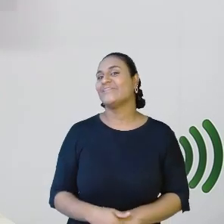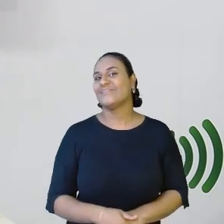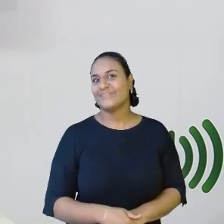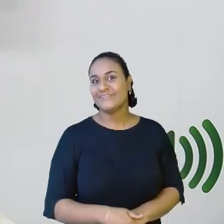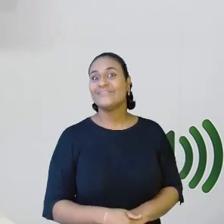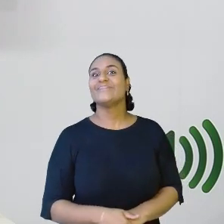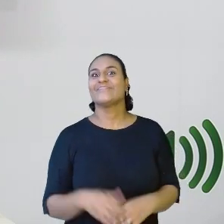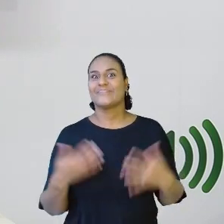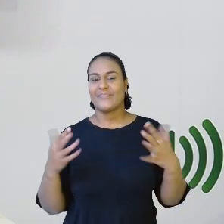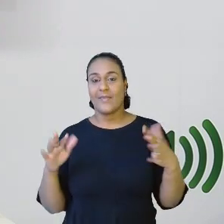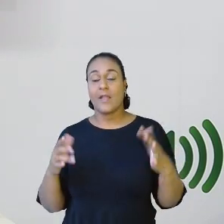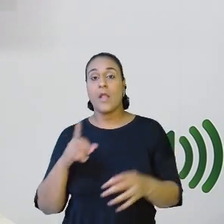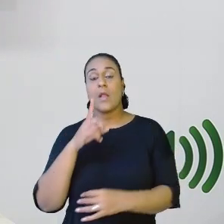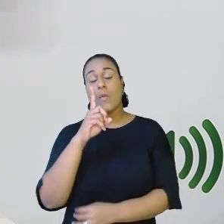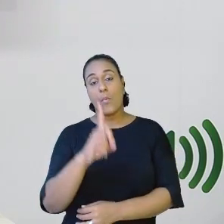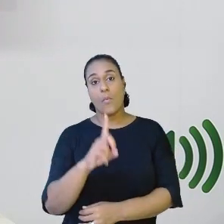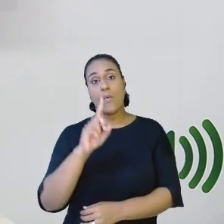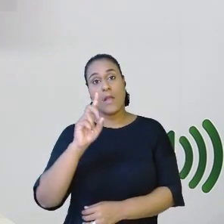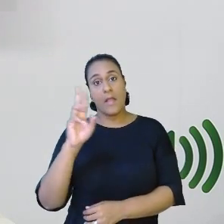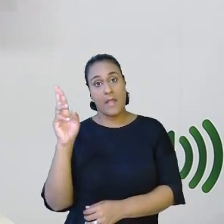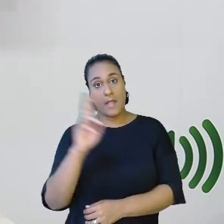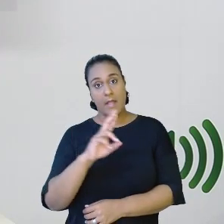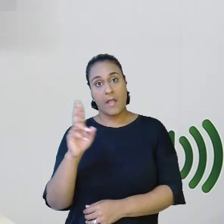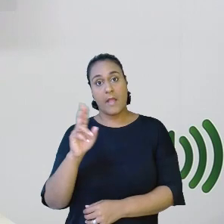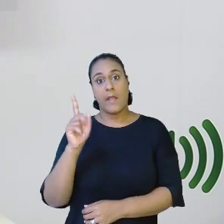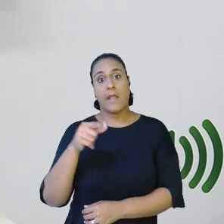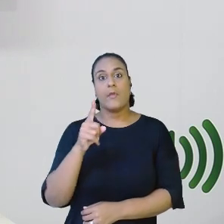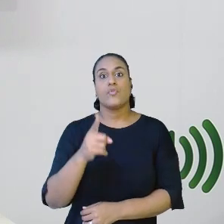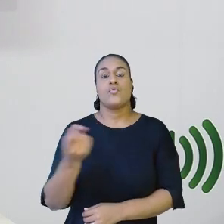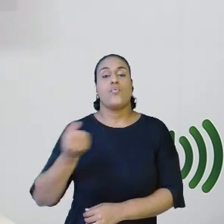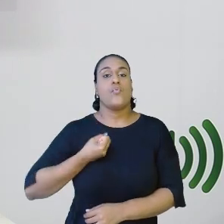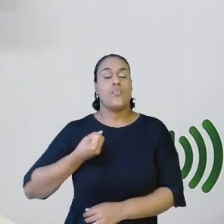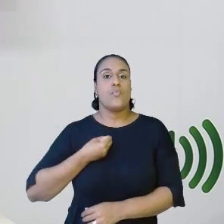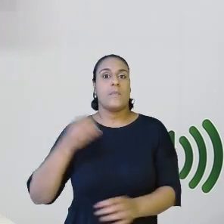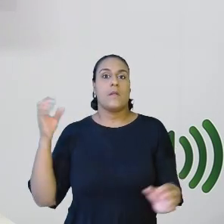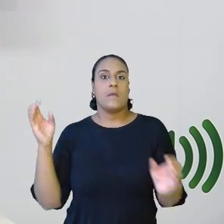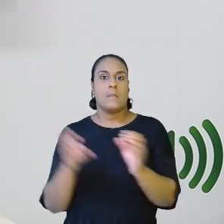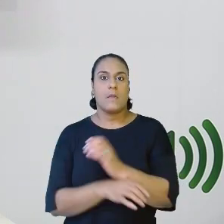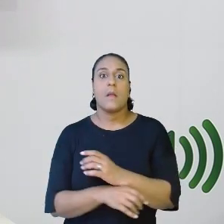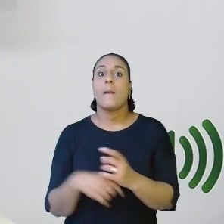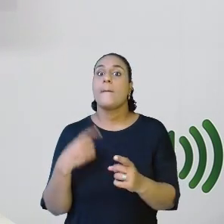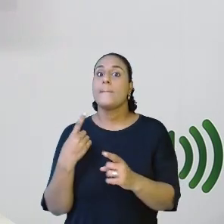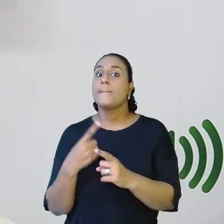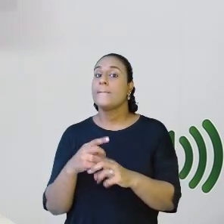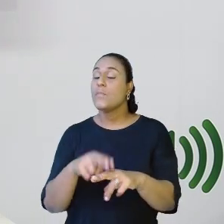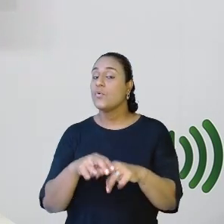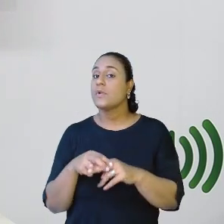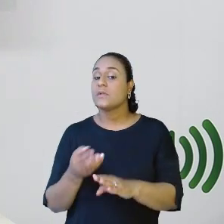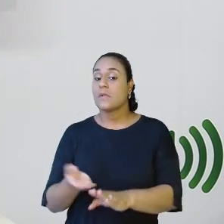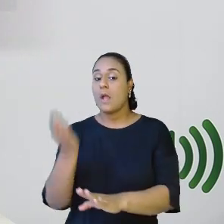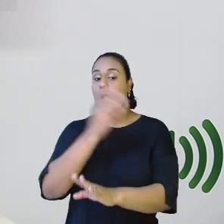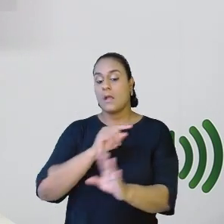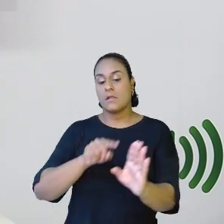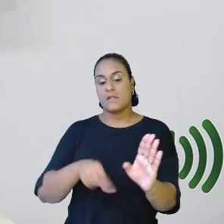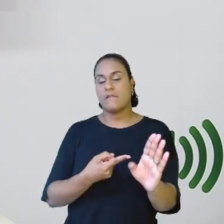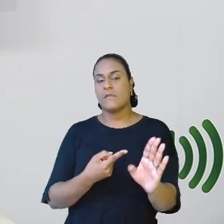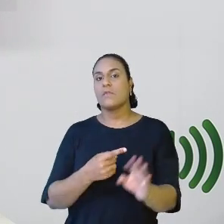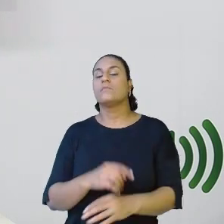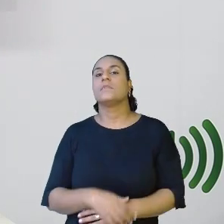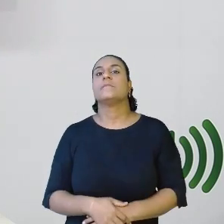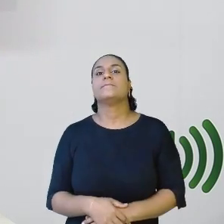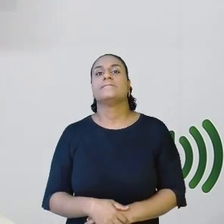mesmo! R$1 é a parte inteira, por isso que ela está antes da vírgula. Vamos ver o próximo